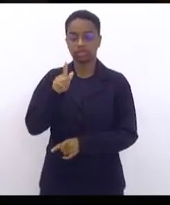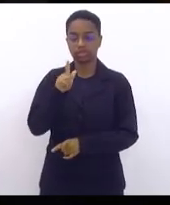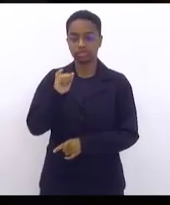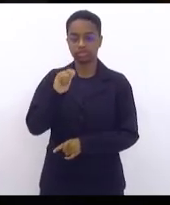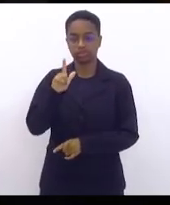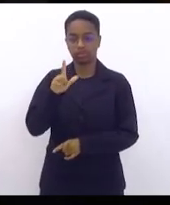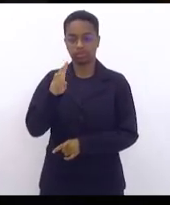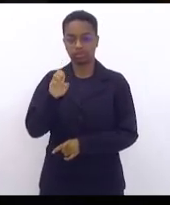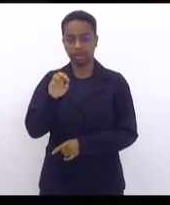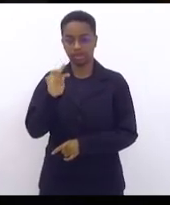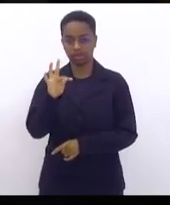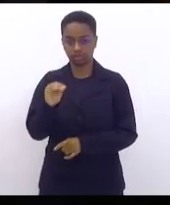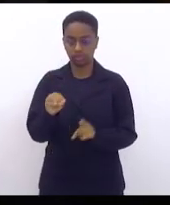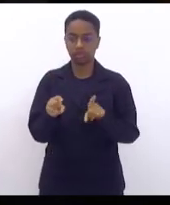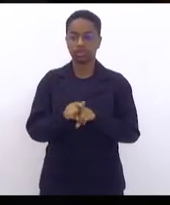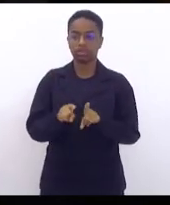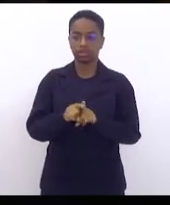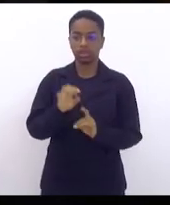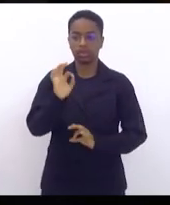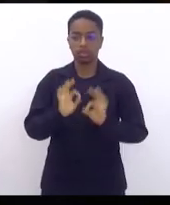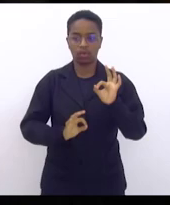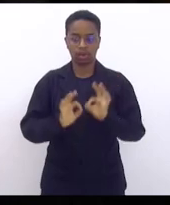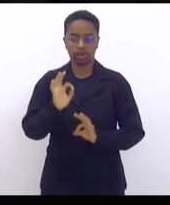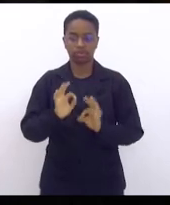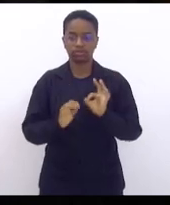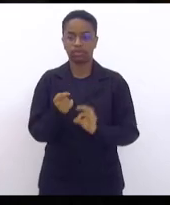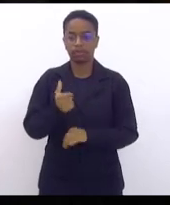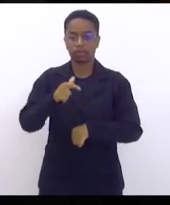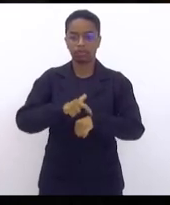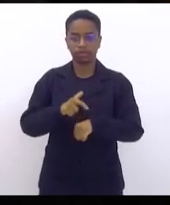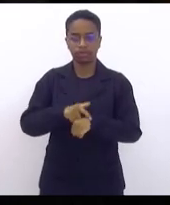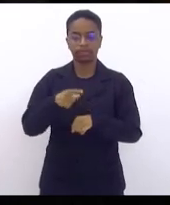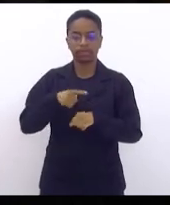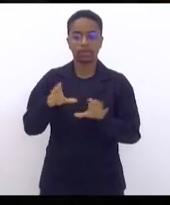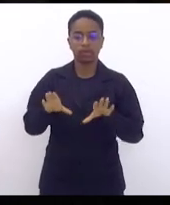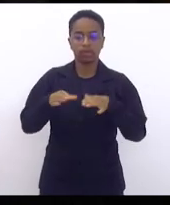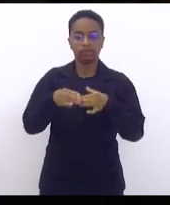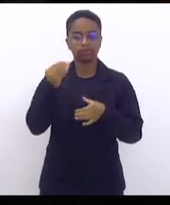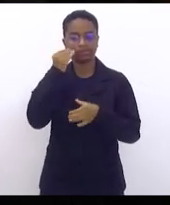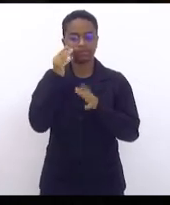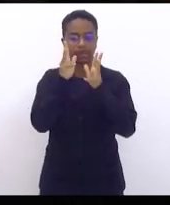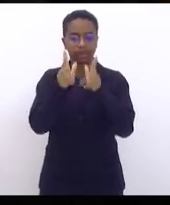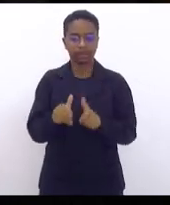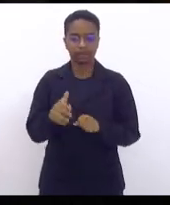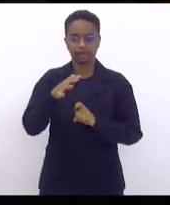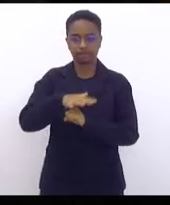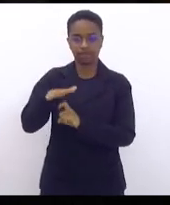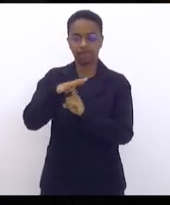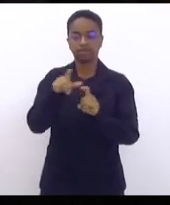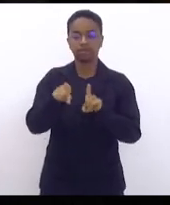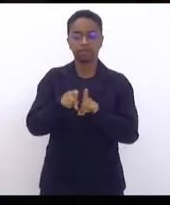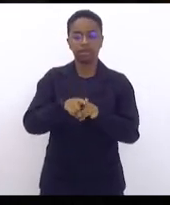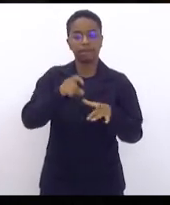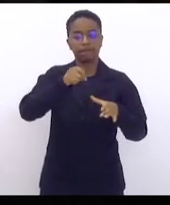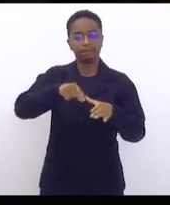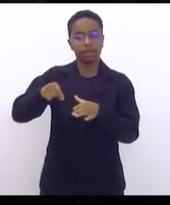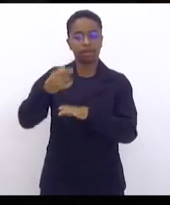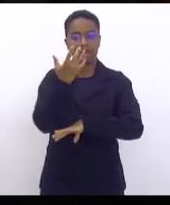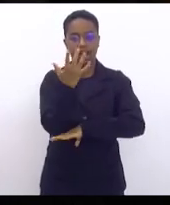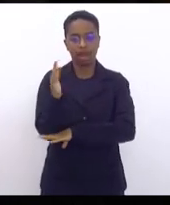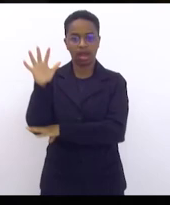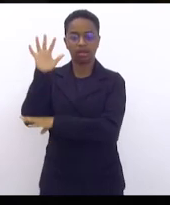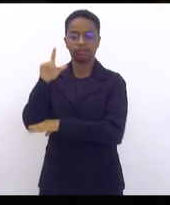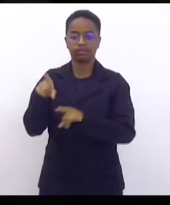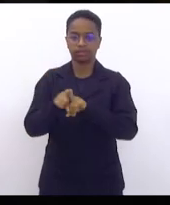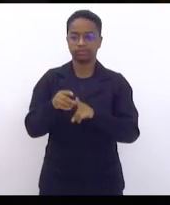que recentemente organizou mutirões para a limpeza da feira, para plantio de árvores. Está aqui